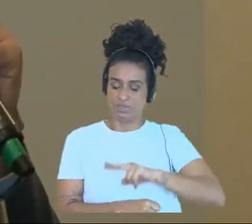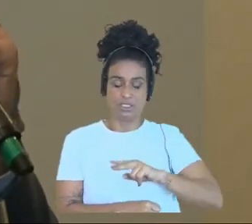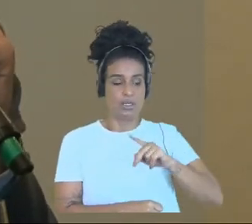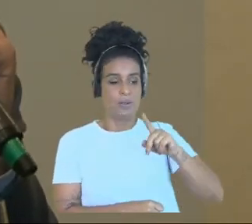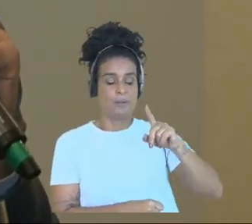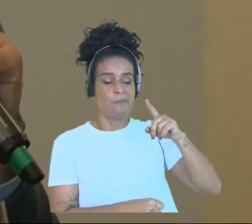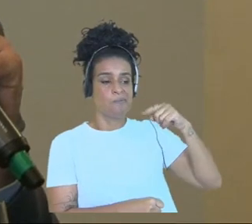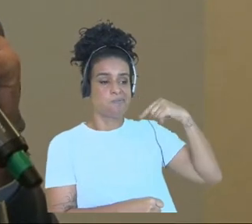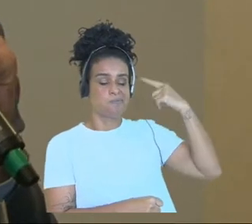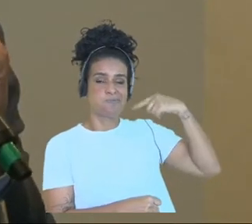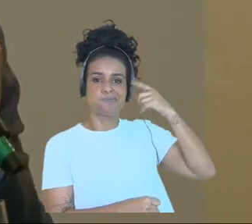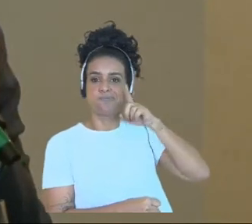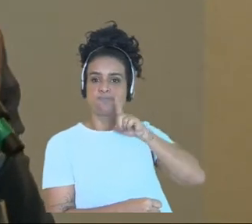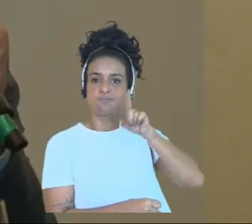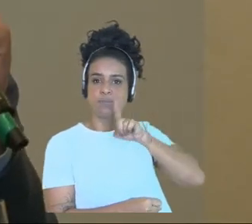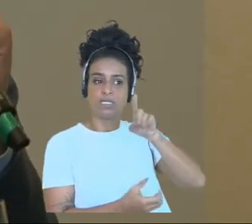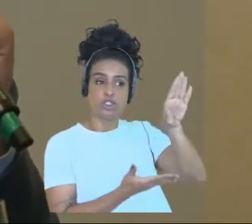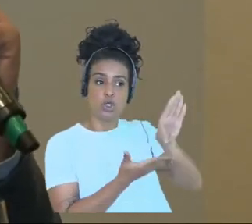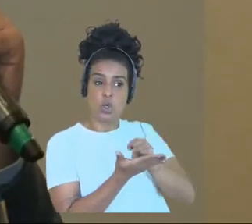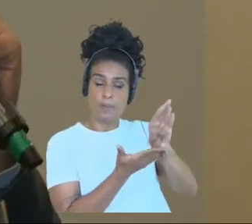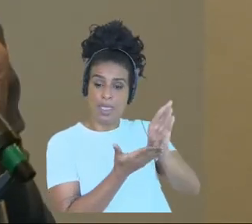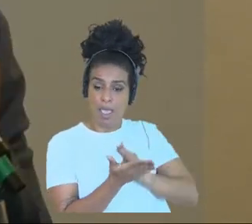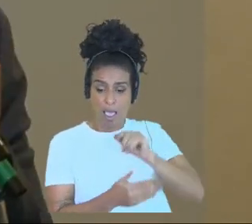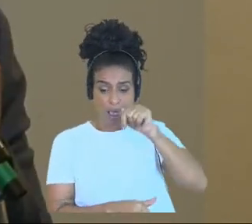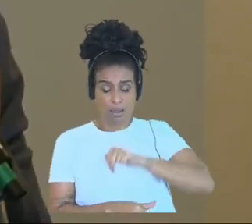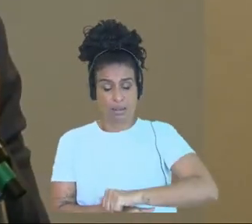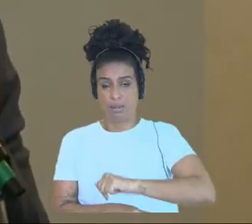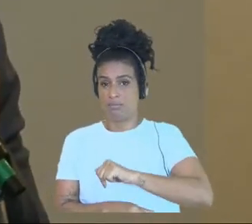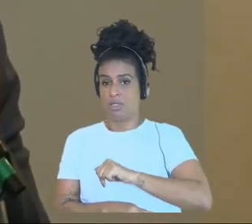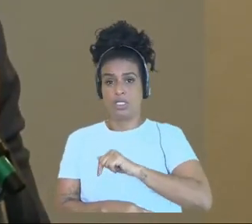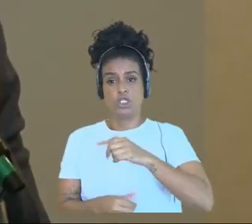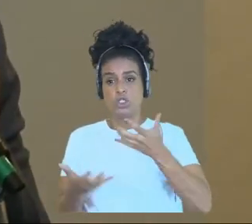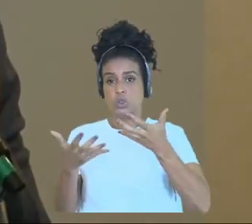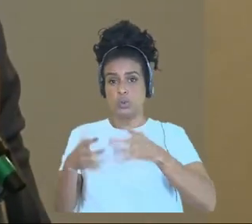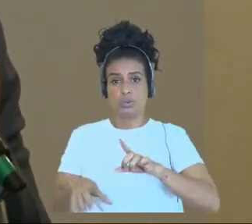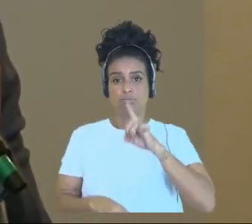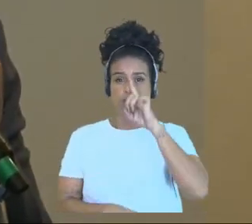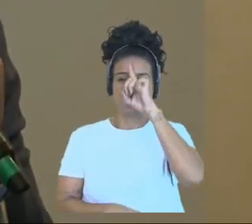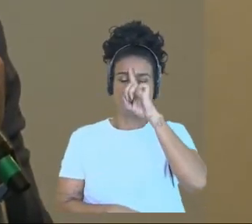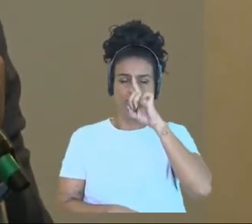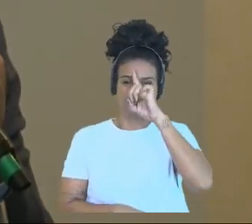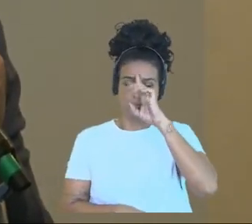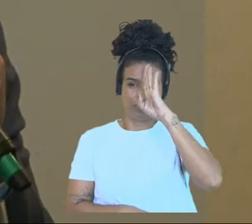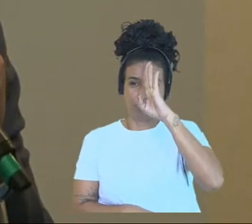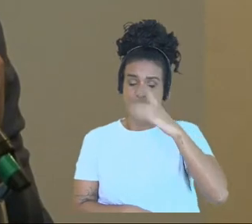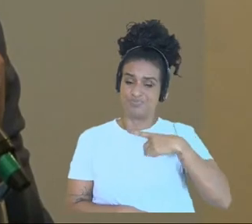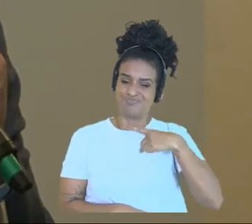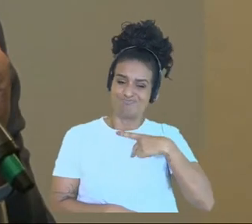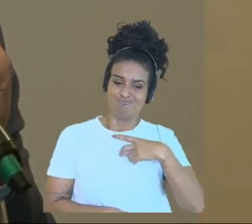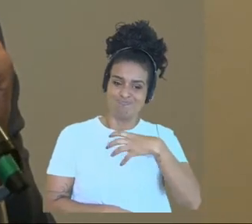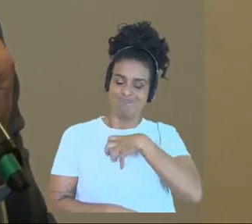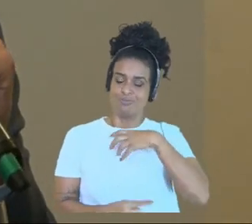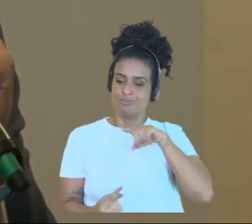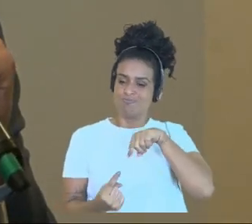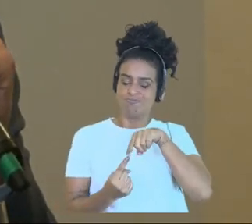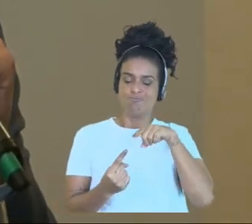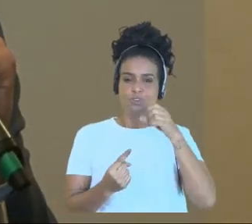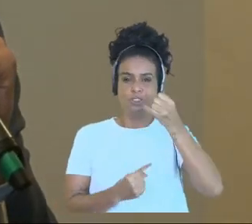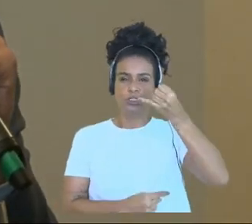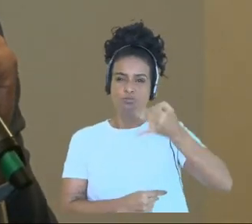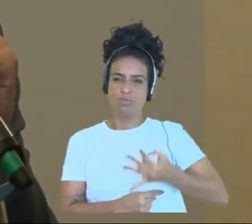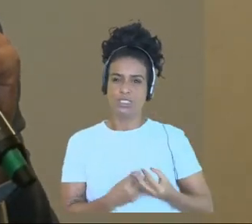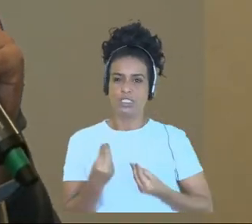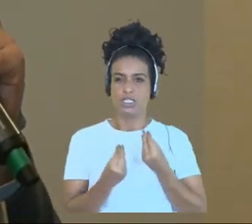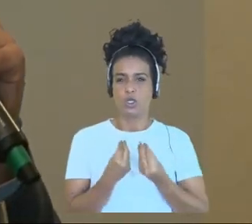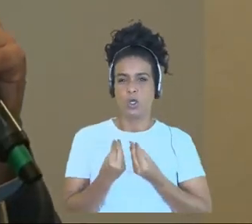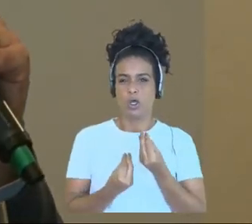Brasil aquilo que eles estão vendo acontecer em outros países e com riscos muito grandes. E, em certo sentido, isso explica aquela